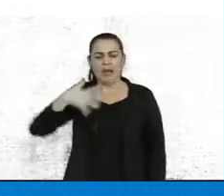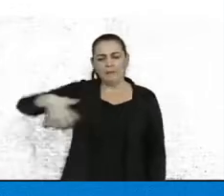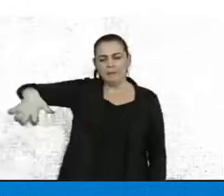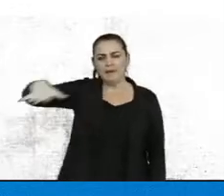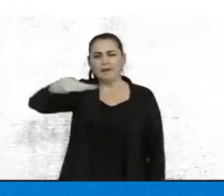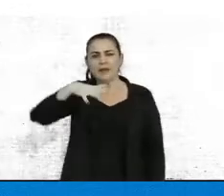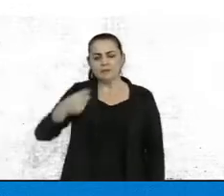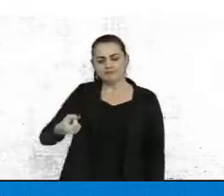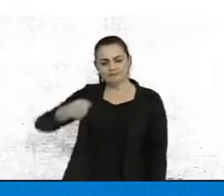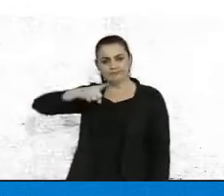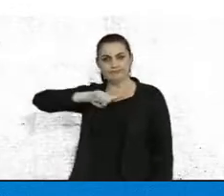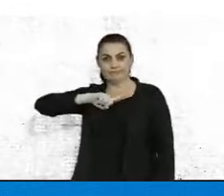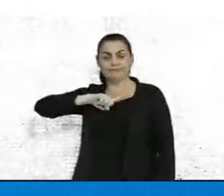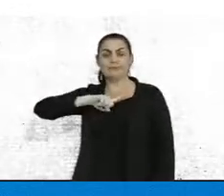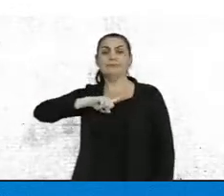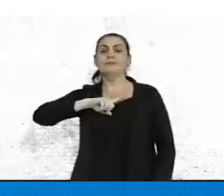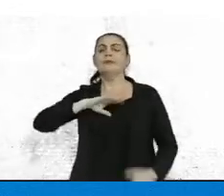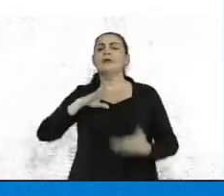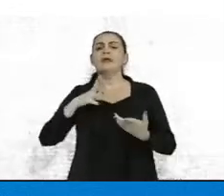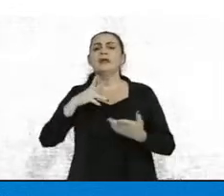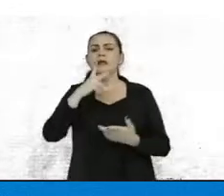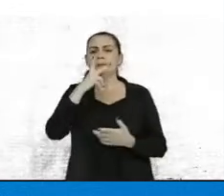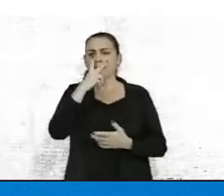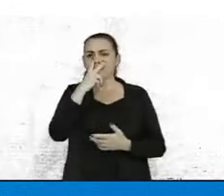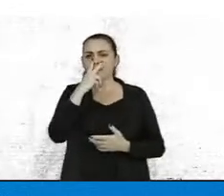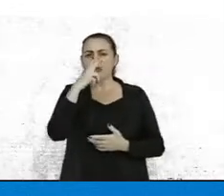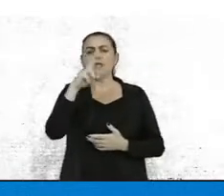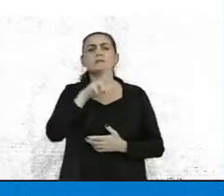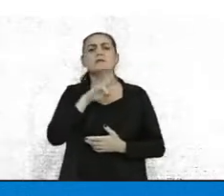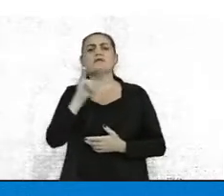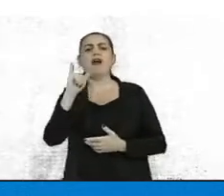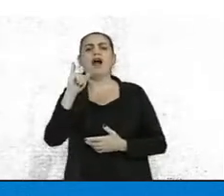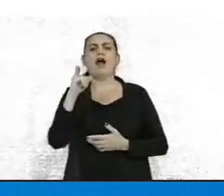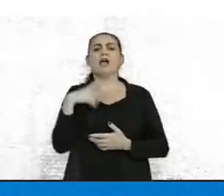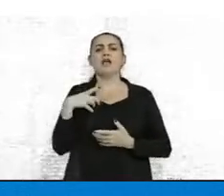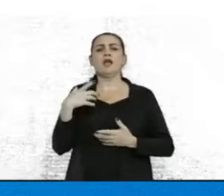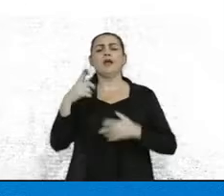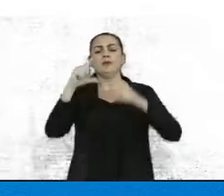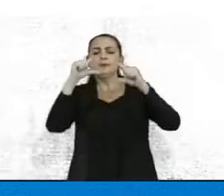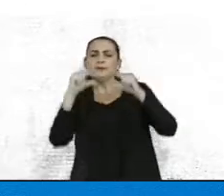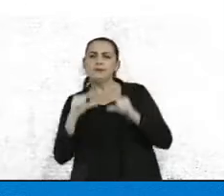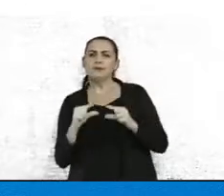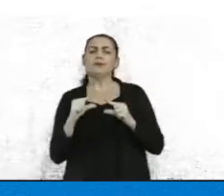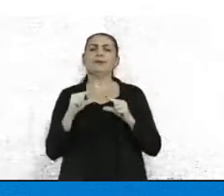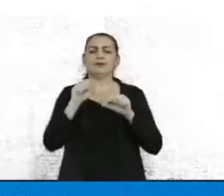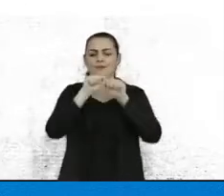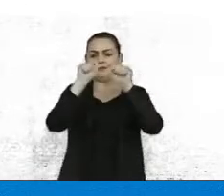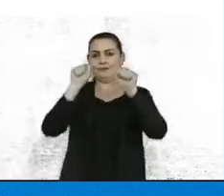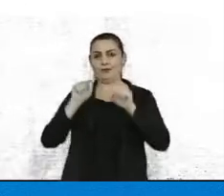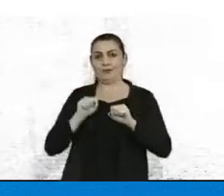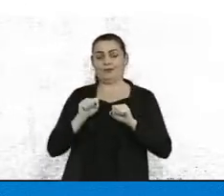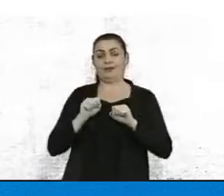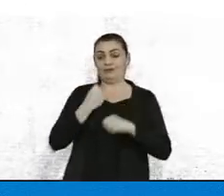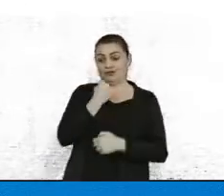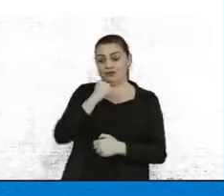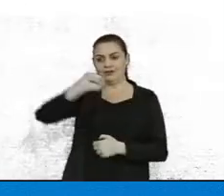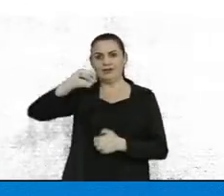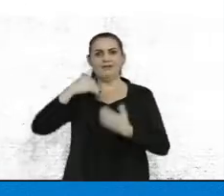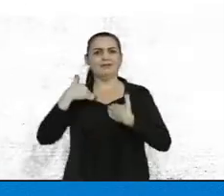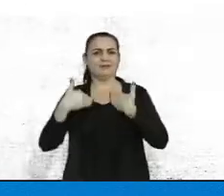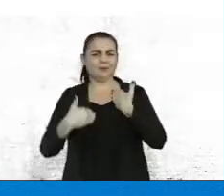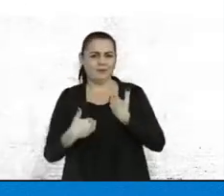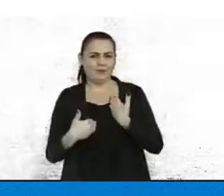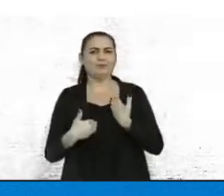minando a inteligência, minando o funcionamento do nosso sistema imune, desgastando a capacidade do nosso sistema imune